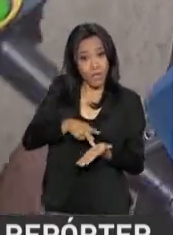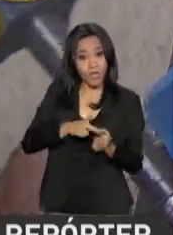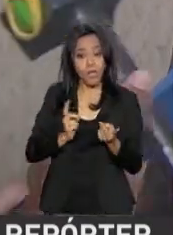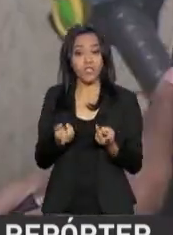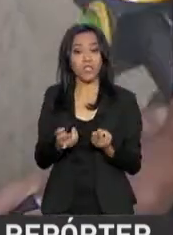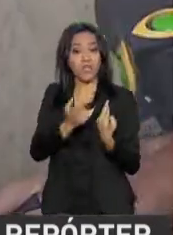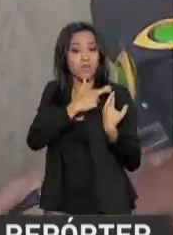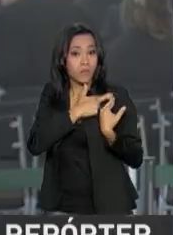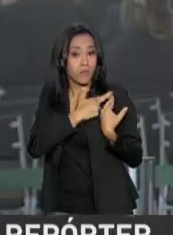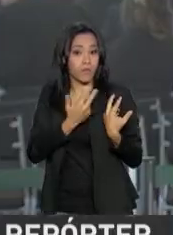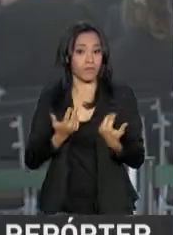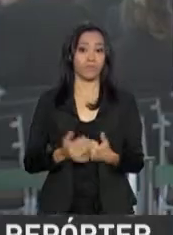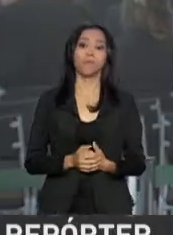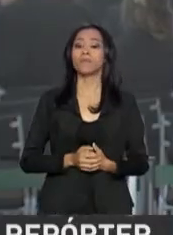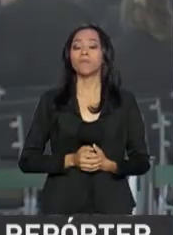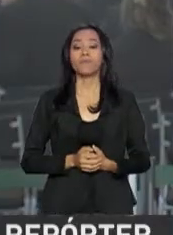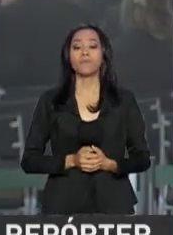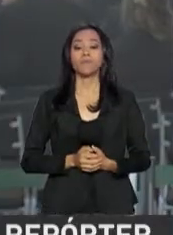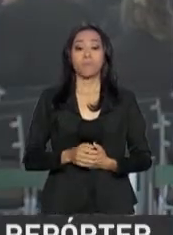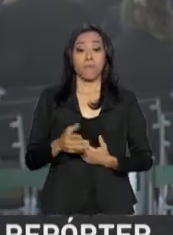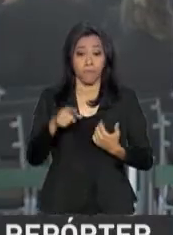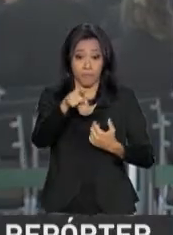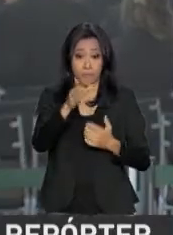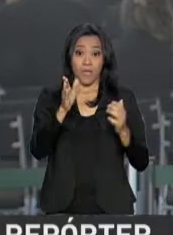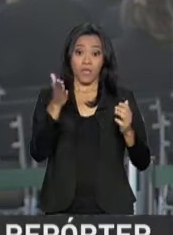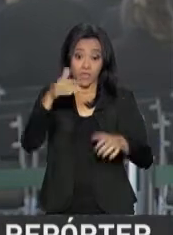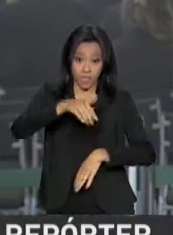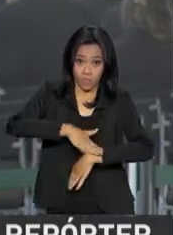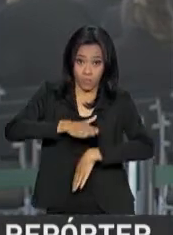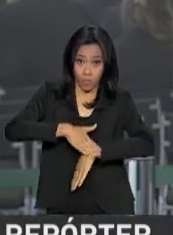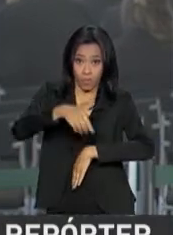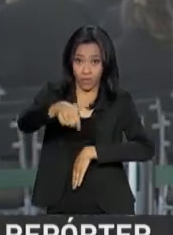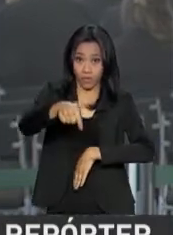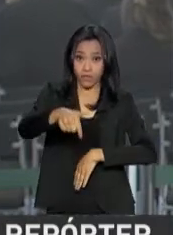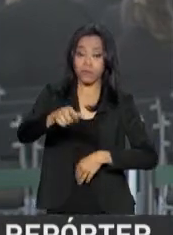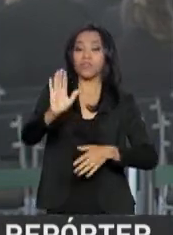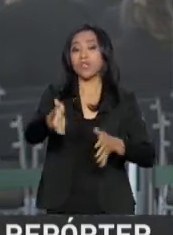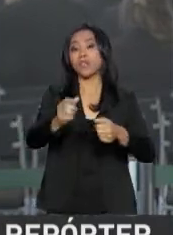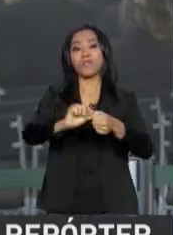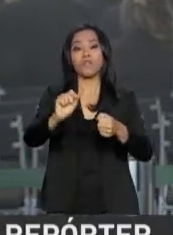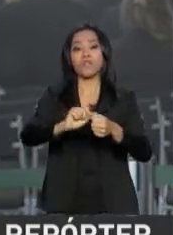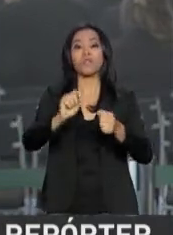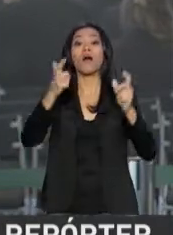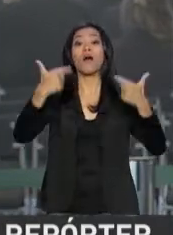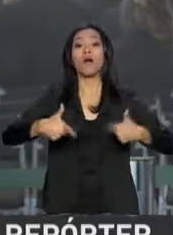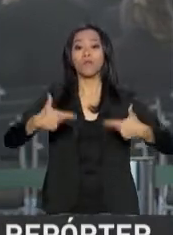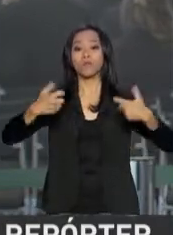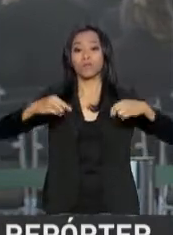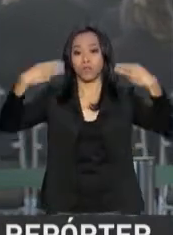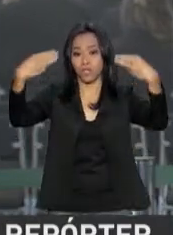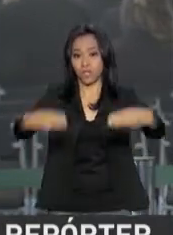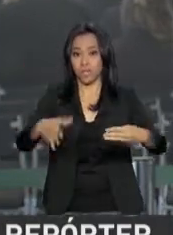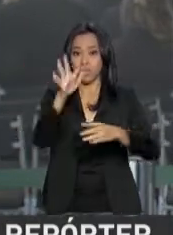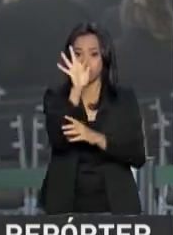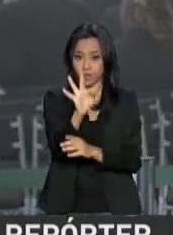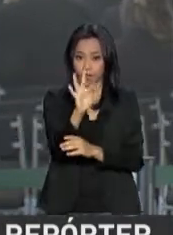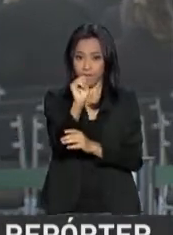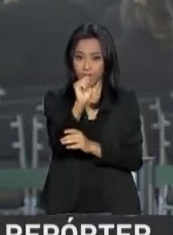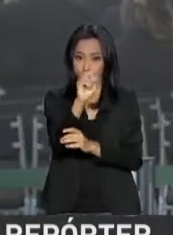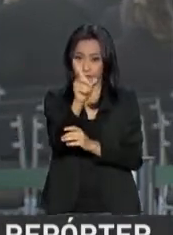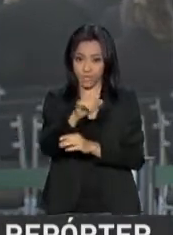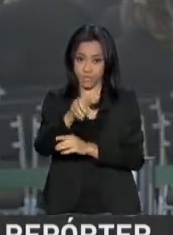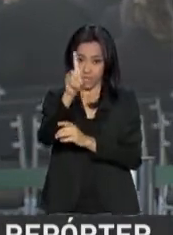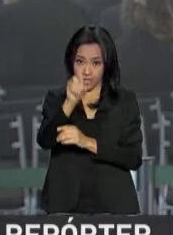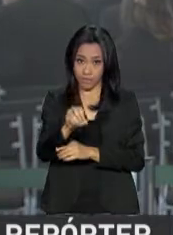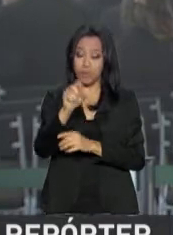responsabilidade e está sendo realizada neste momento no ministério da fazenda uma reunião entre os ministros da fazenda e de minas e energia